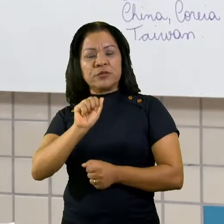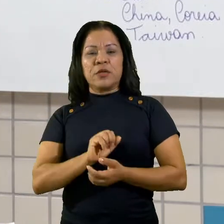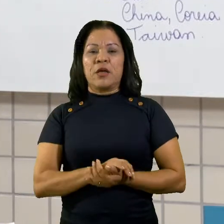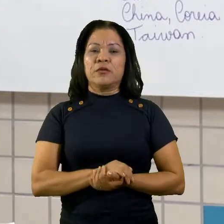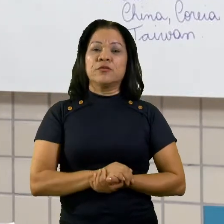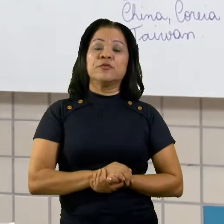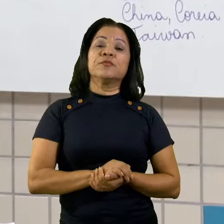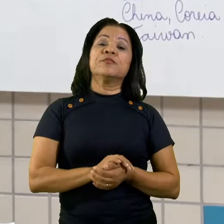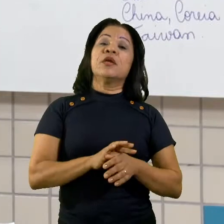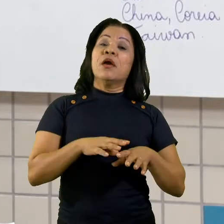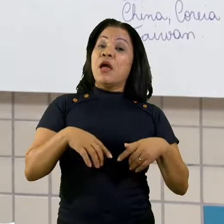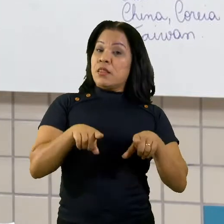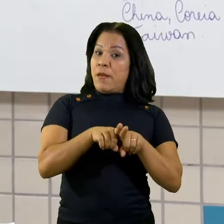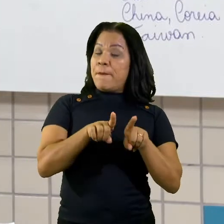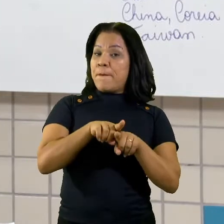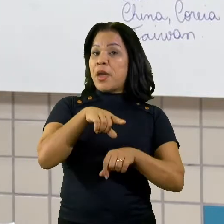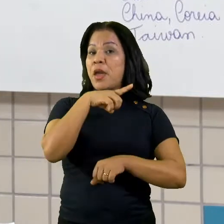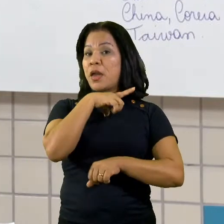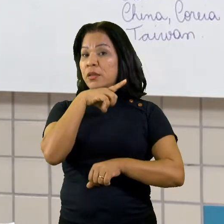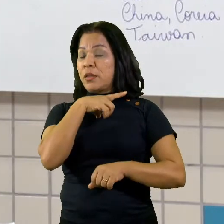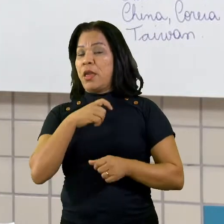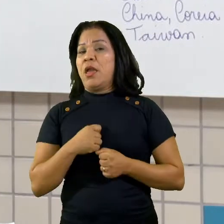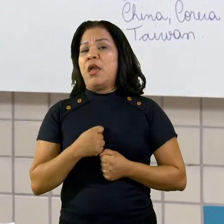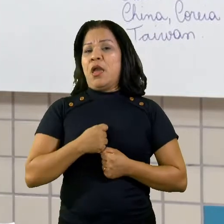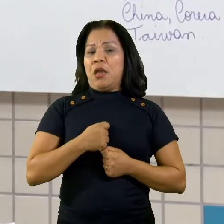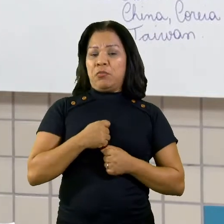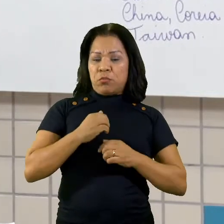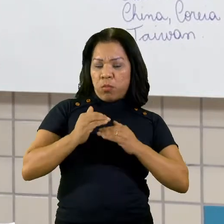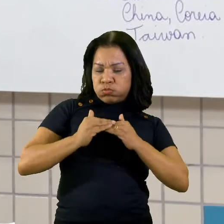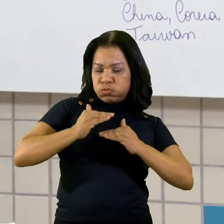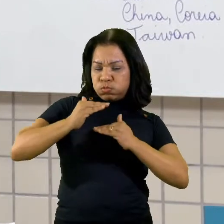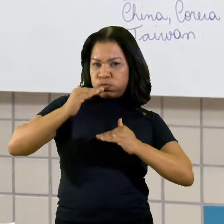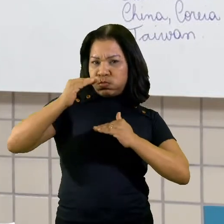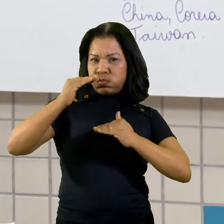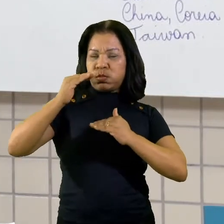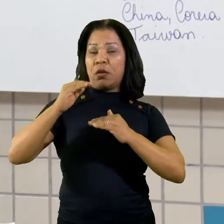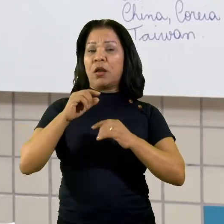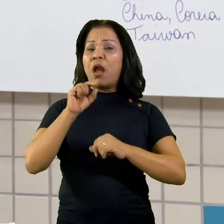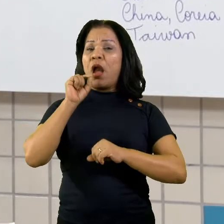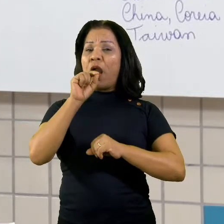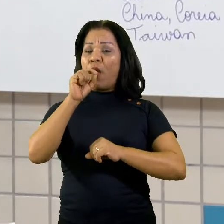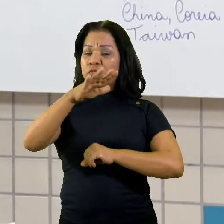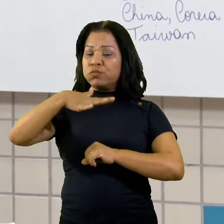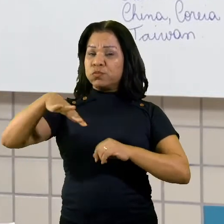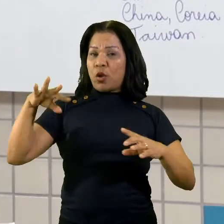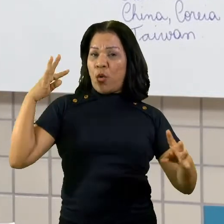muito crescente, é o setor do turismo, principalmente na Tailândia.